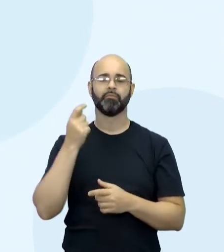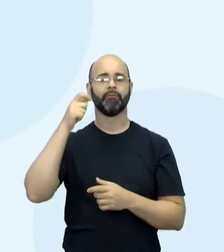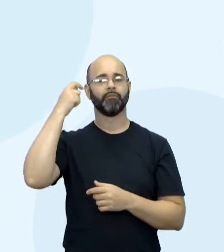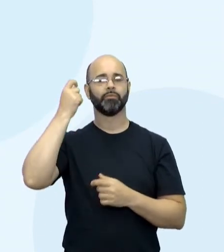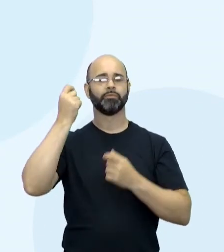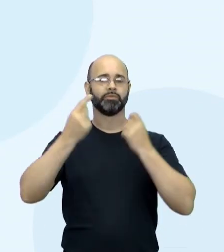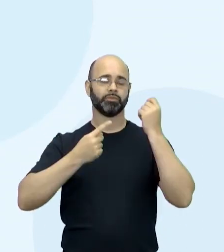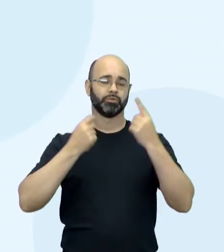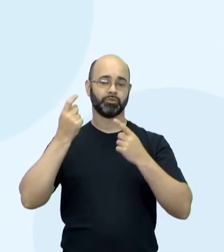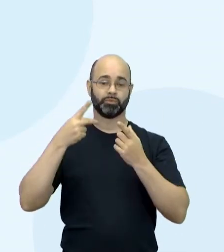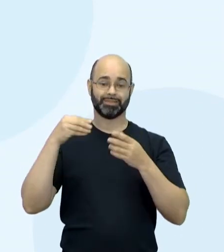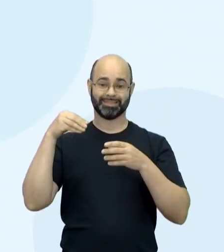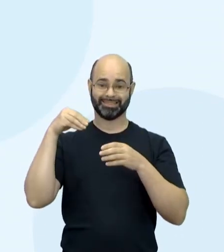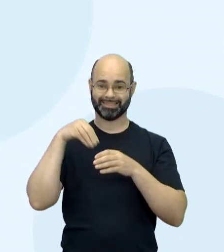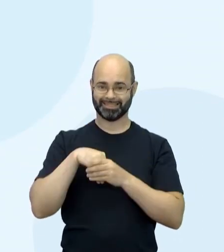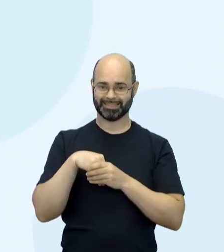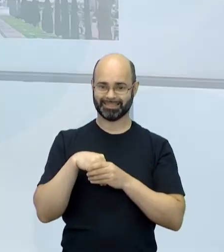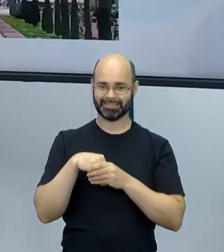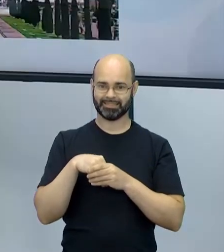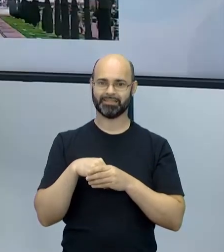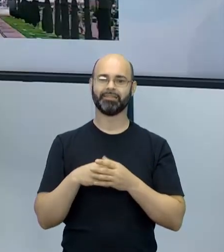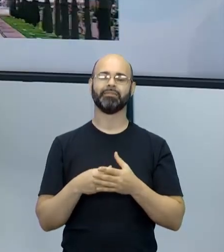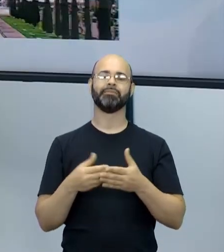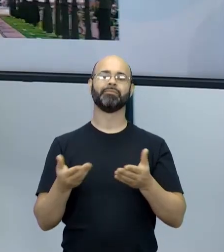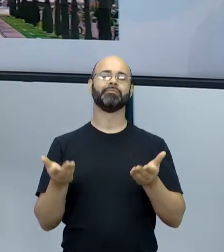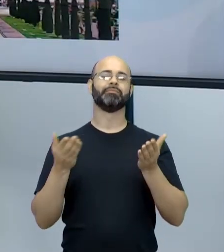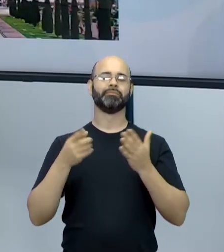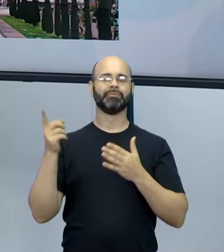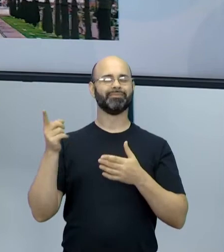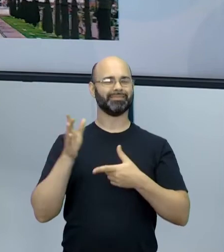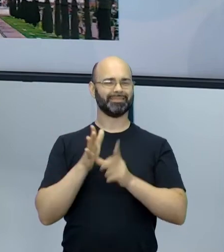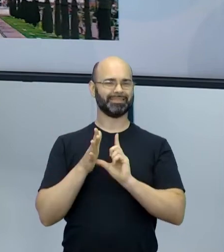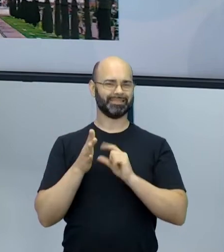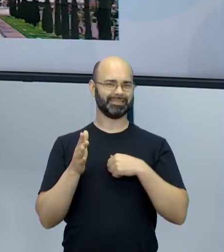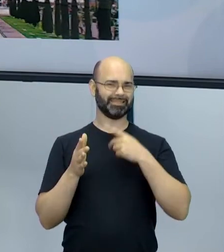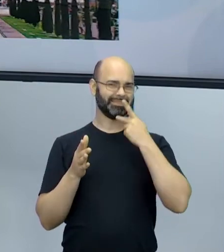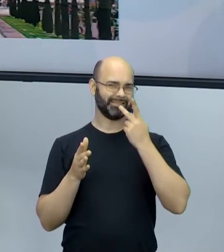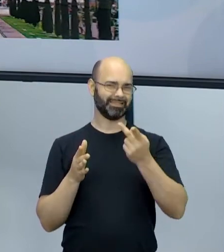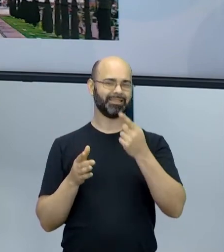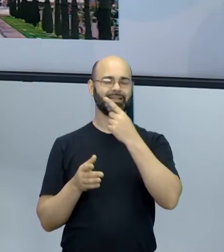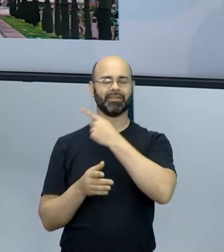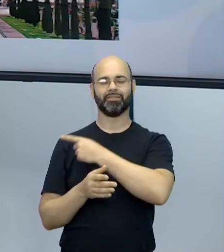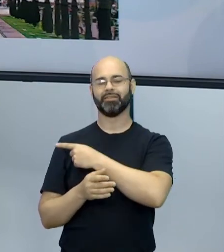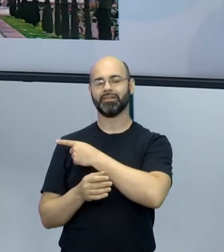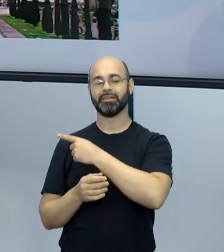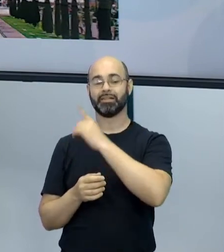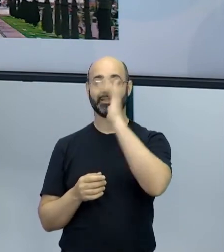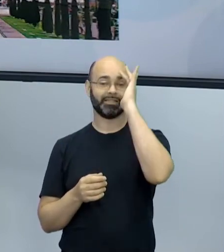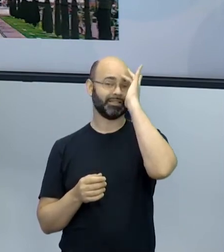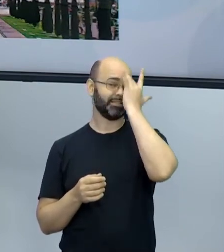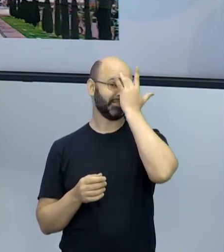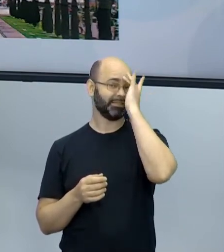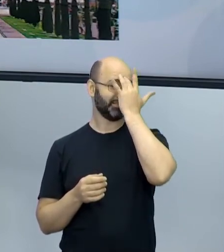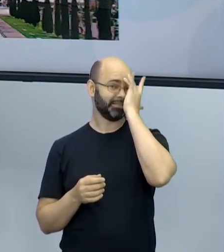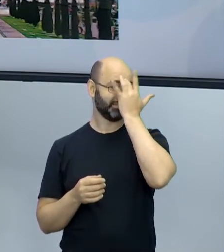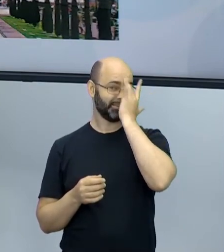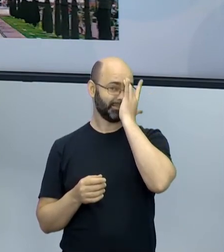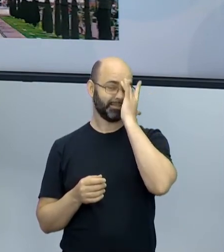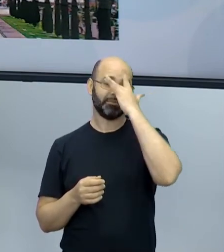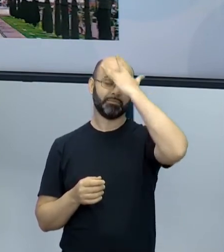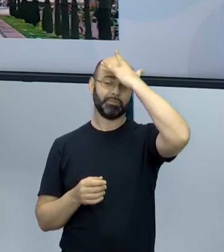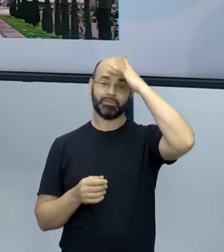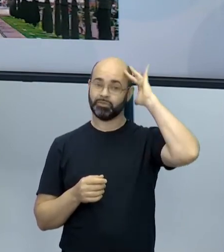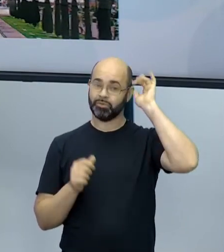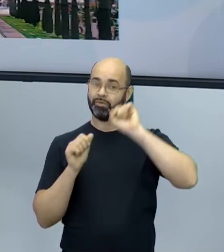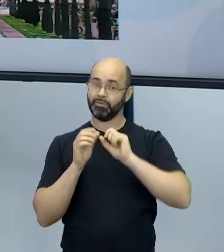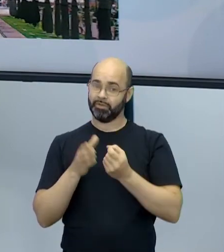filmes na Índia. Agora vem pra mim. Esses filmes que eu falei pra vocês foram filmes indianos, feitos por indianos,